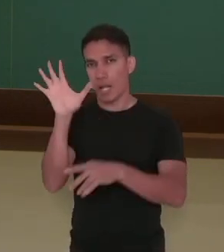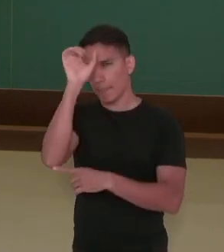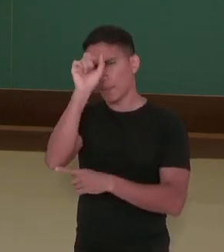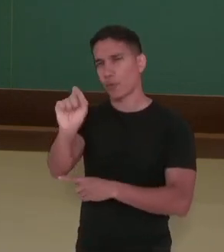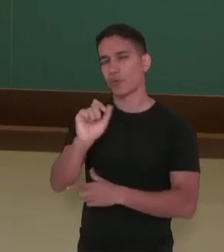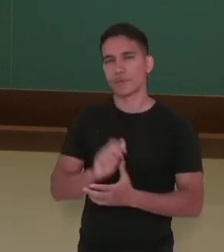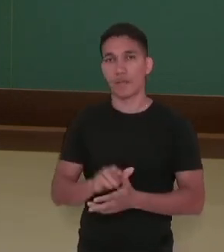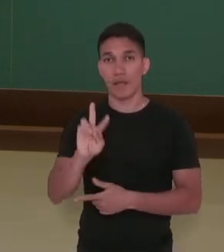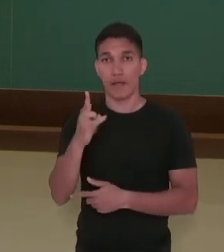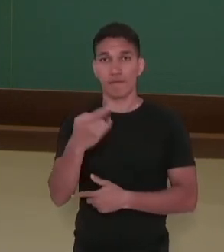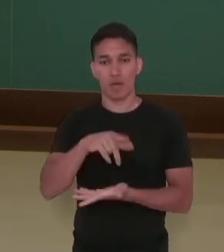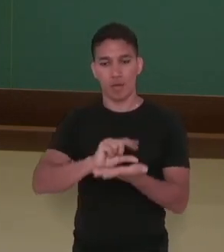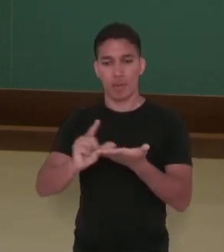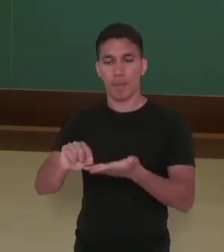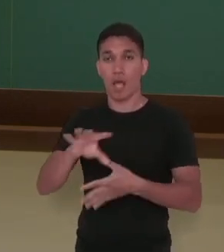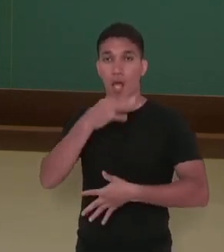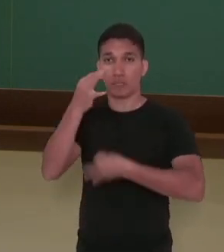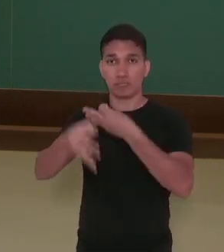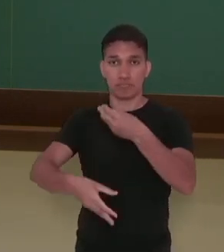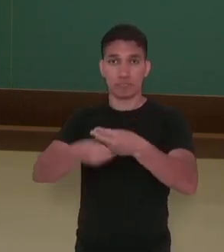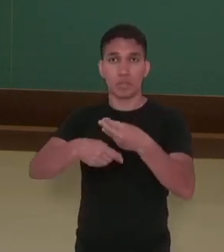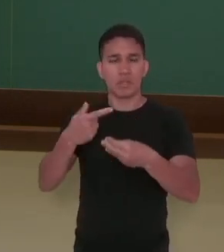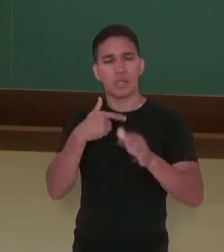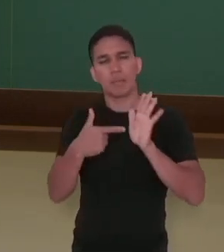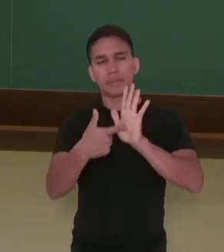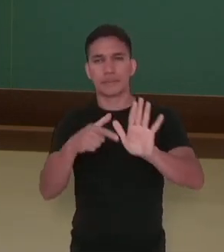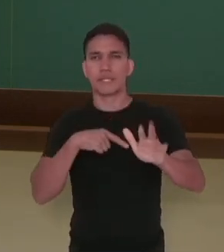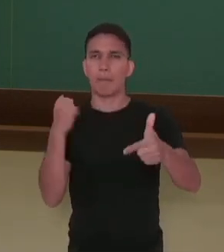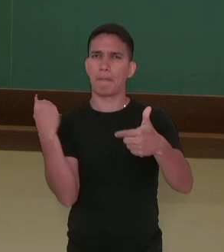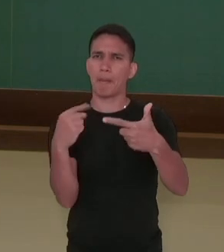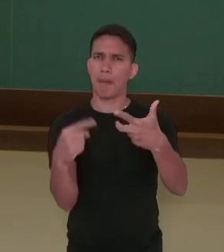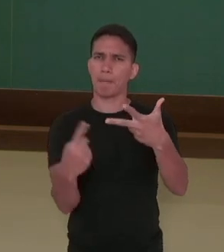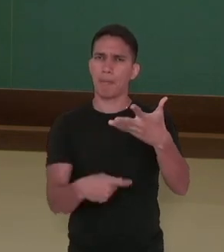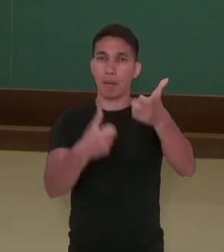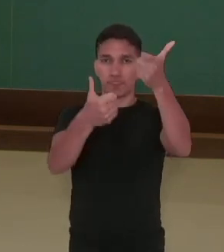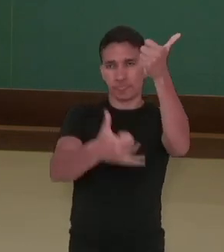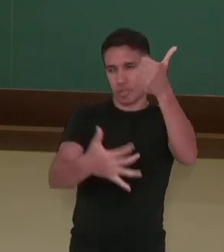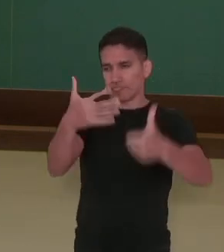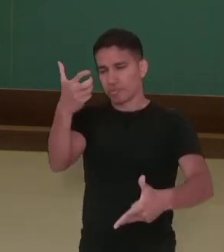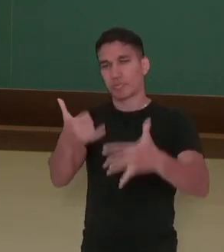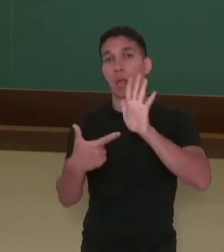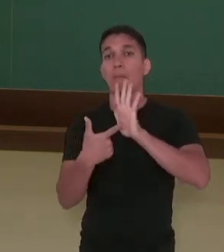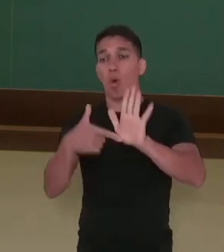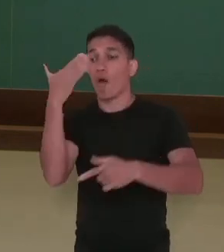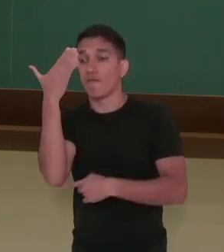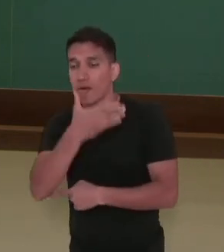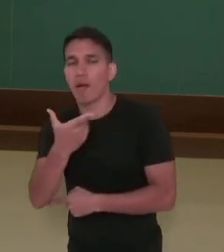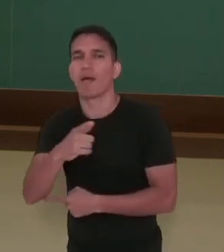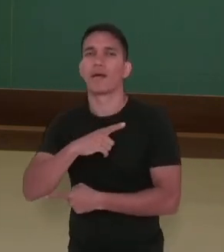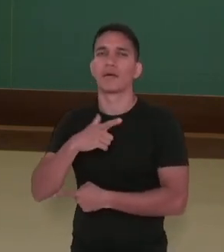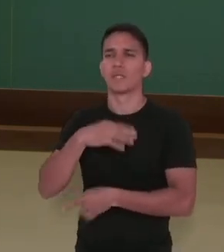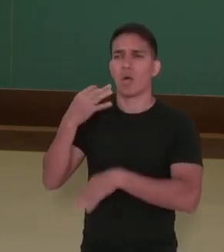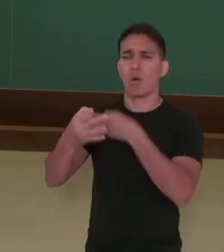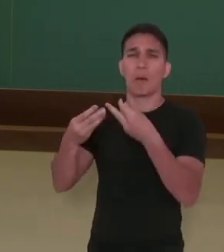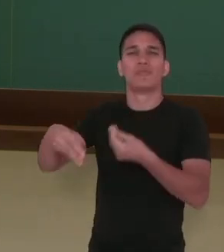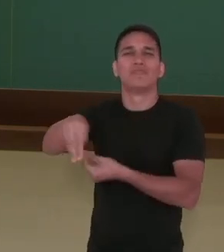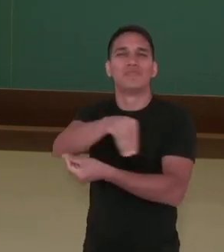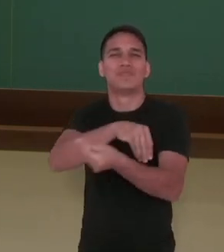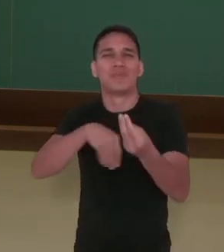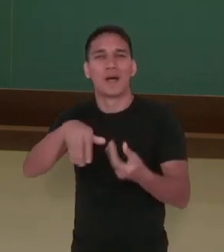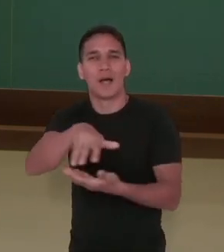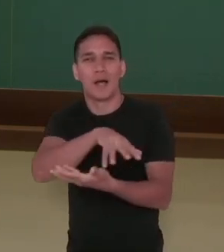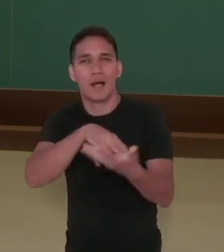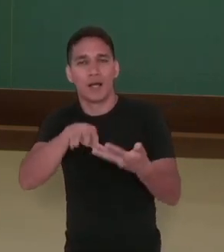que um artigo de opinião apresenta características argumentativas, traz fatos, opiniões que se misturam ao longo